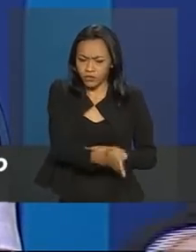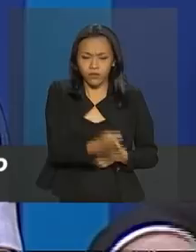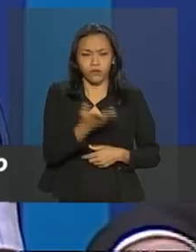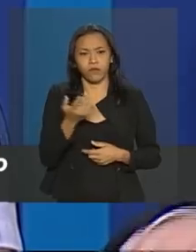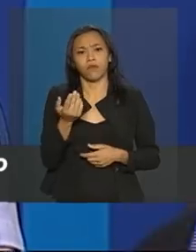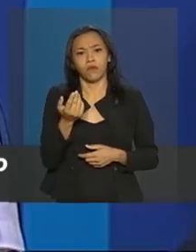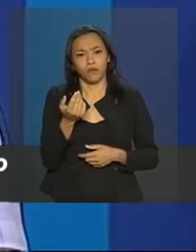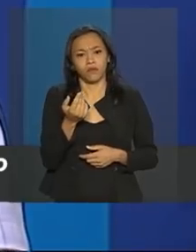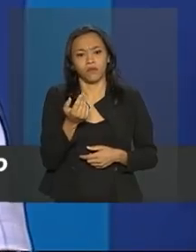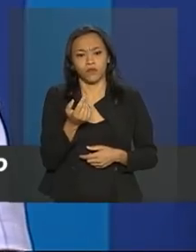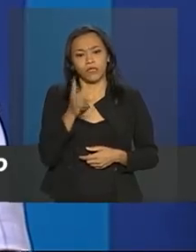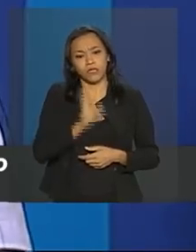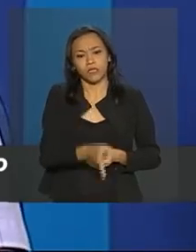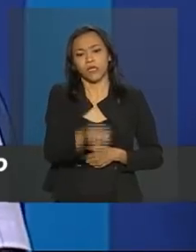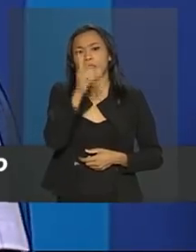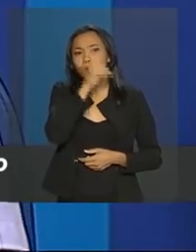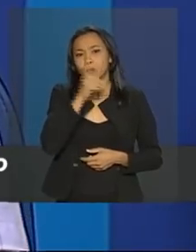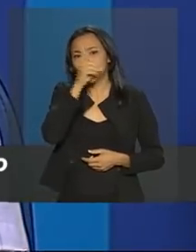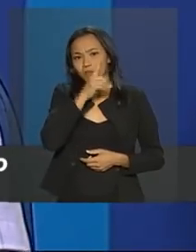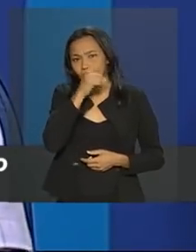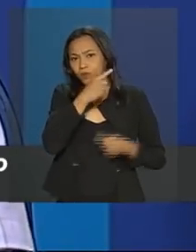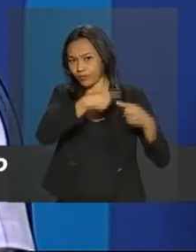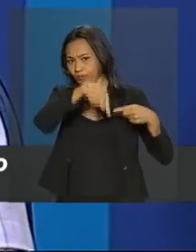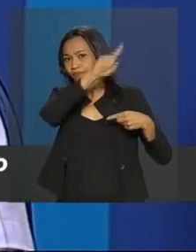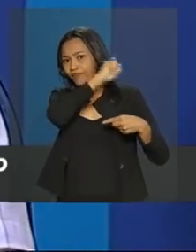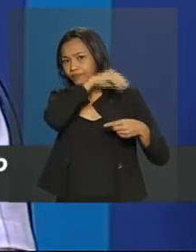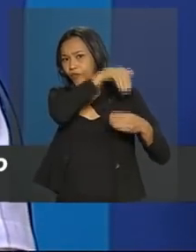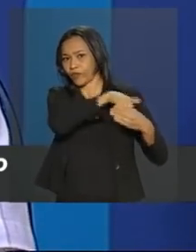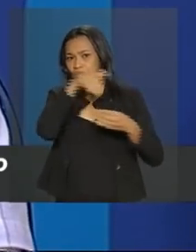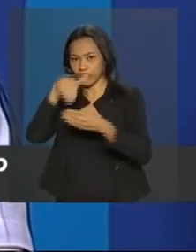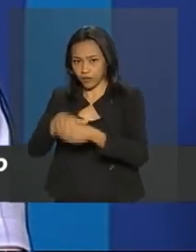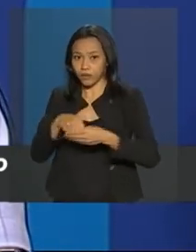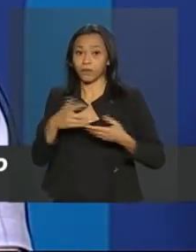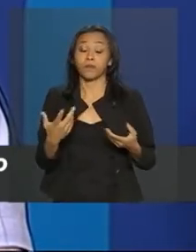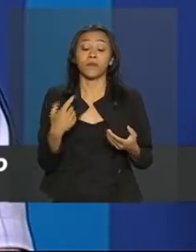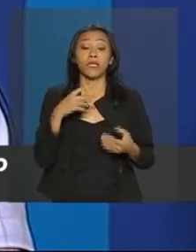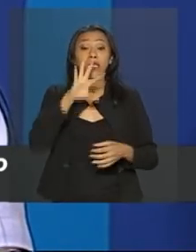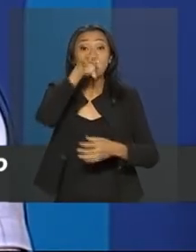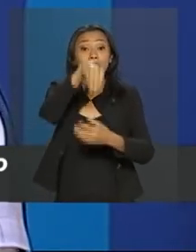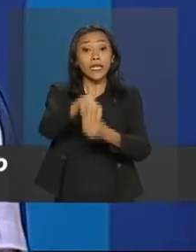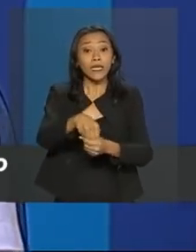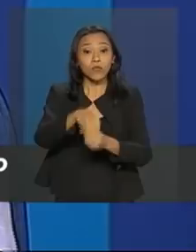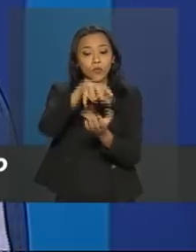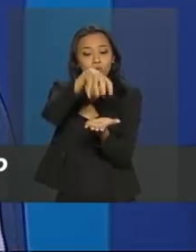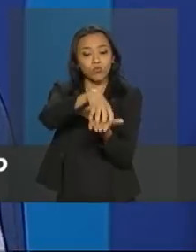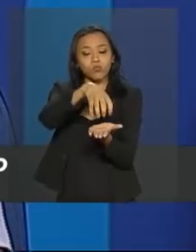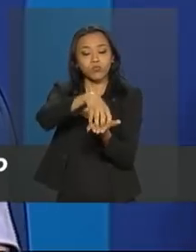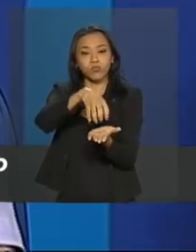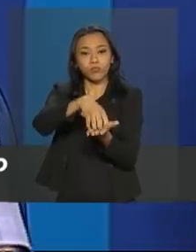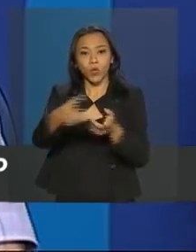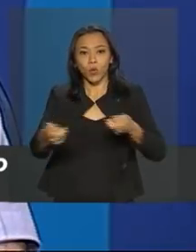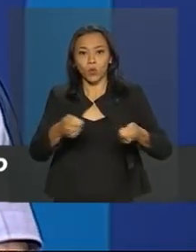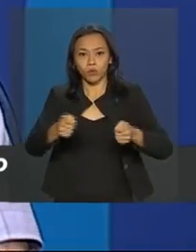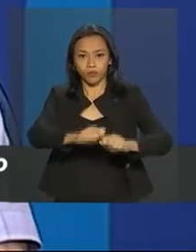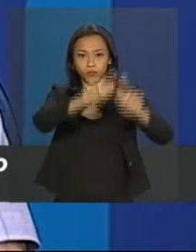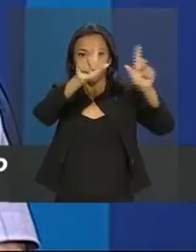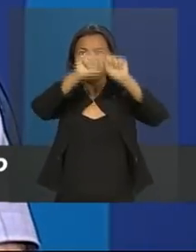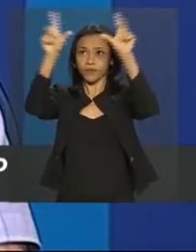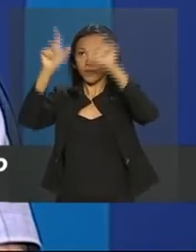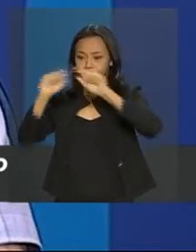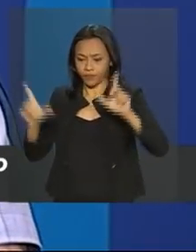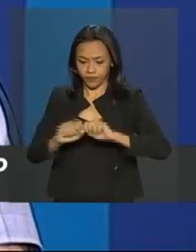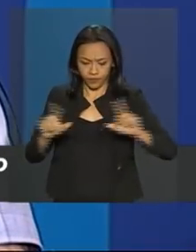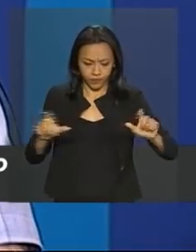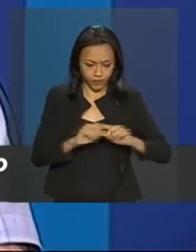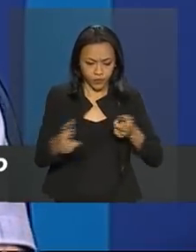no domingo na eleição de domingo no nosso centro integrado de comando e controle que fica localizado no prédio